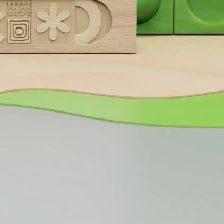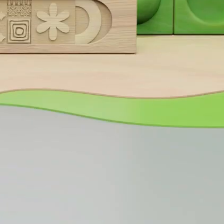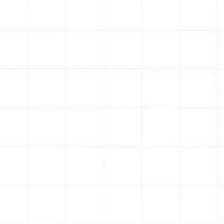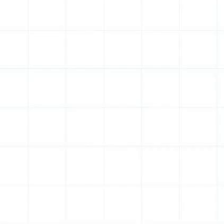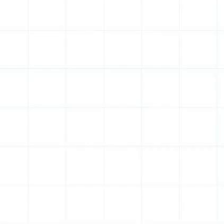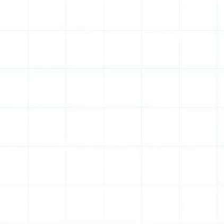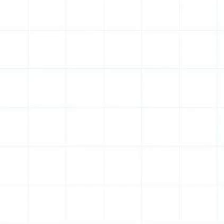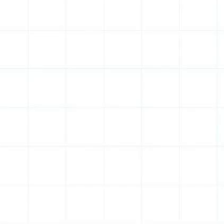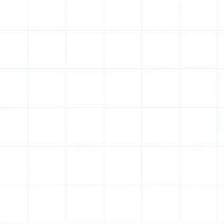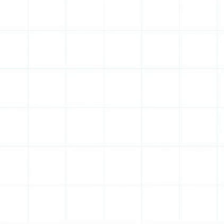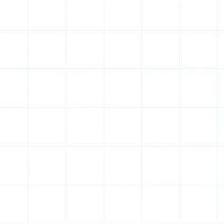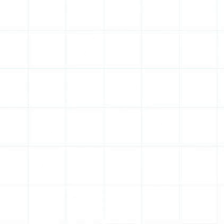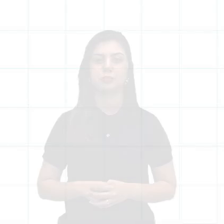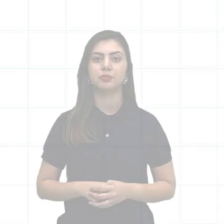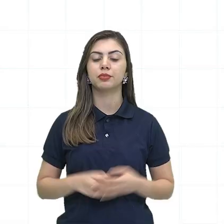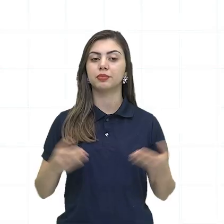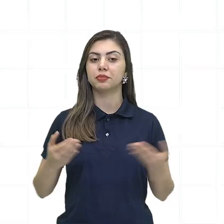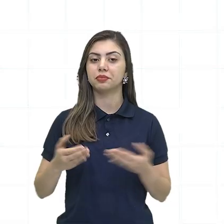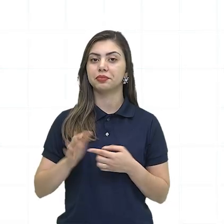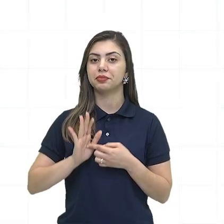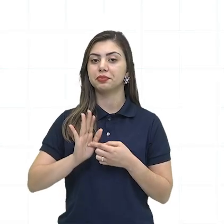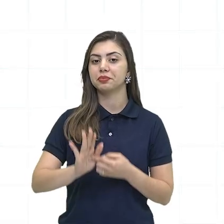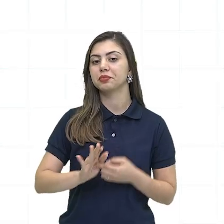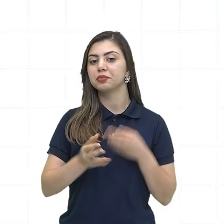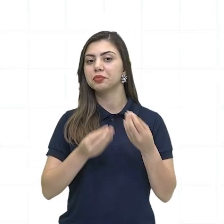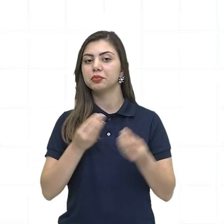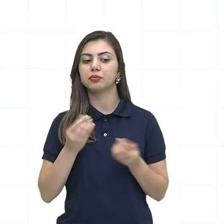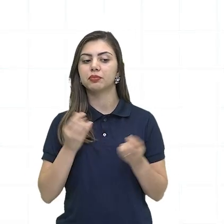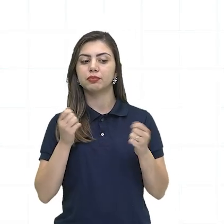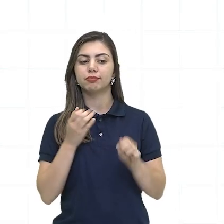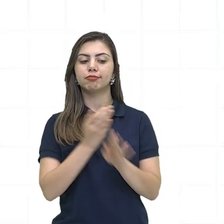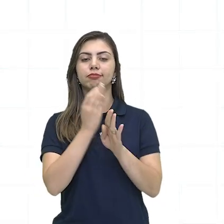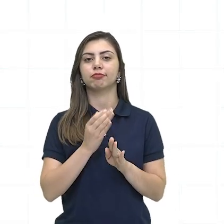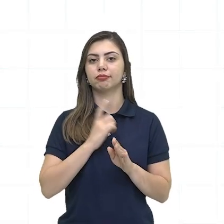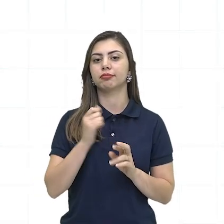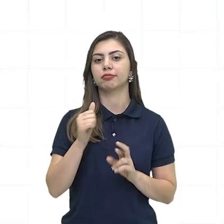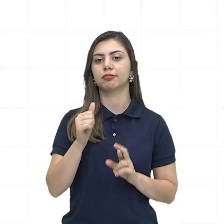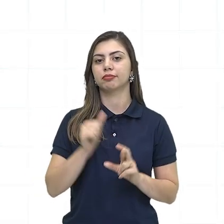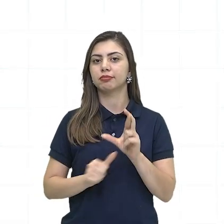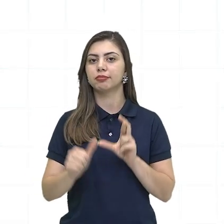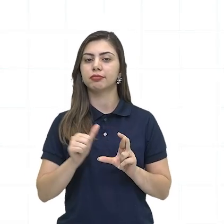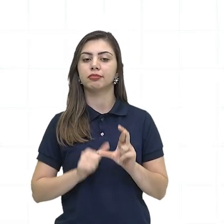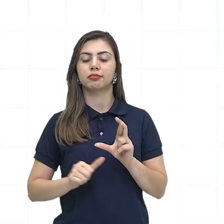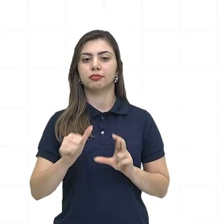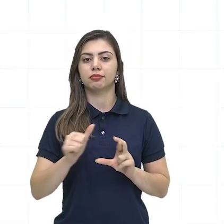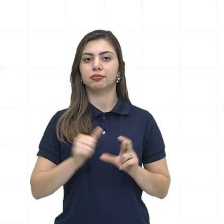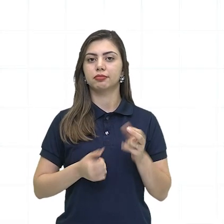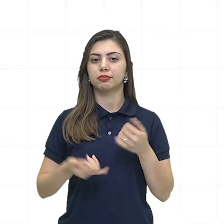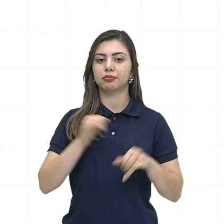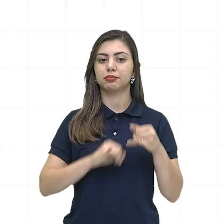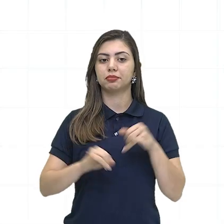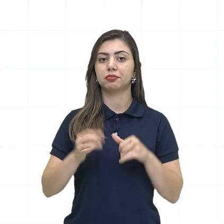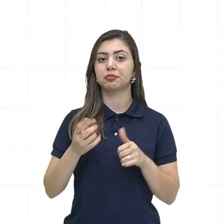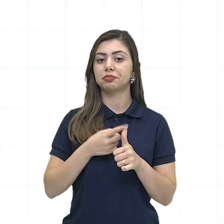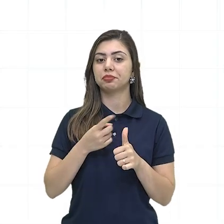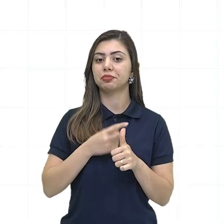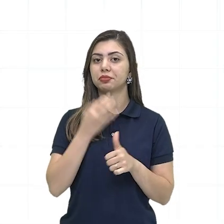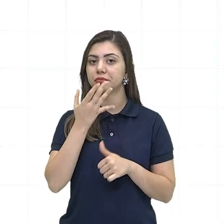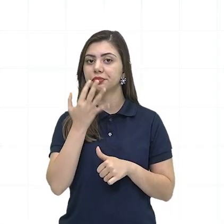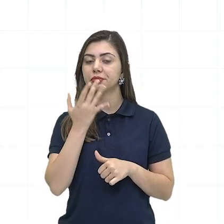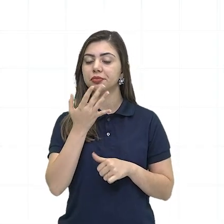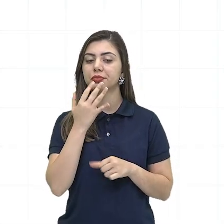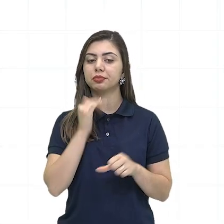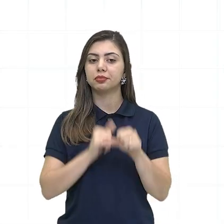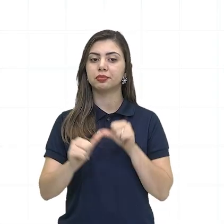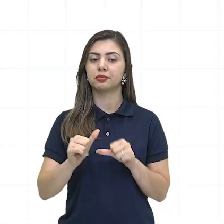as evidências de uma reação química. A primeira evidência é a mudança de cor. Observem aqui na